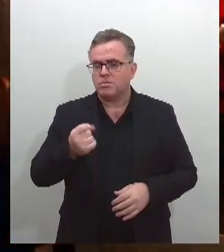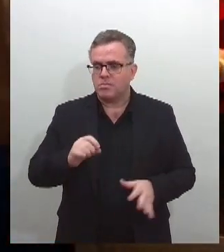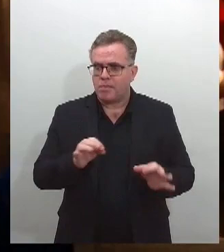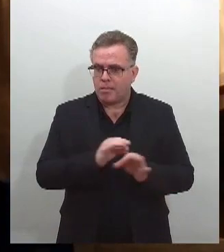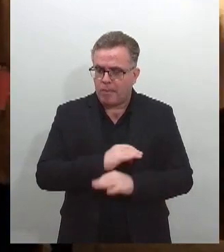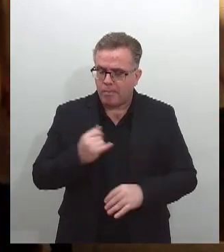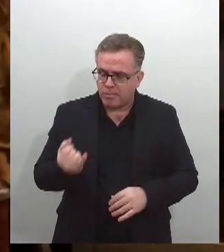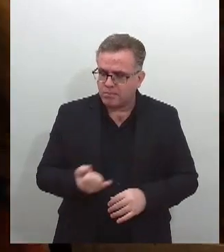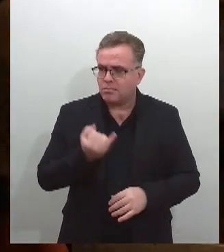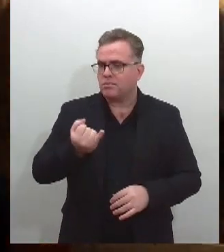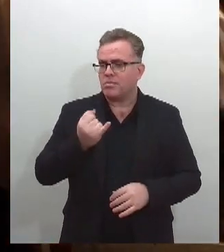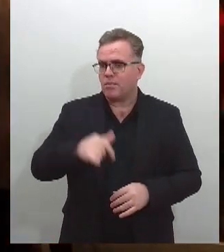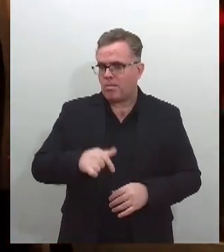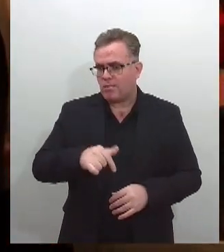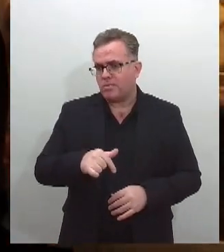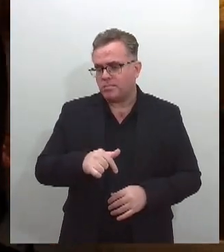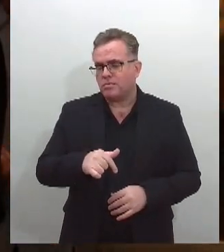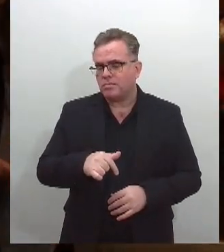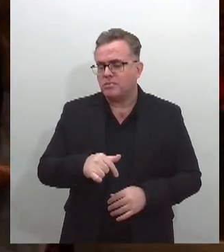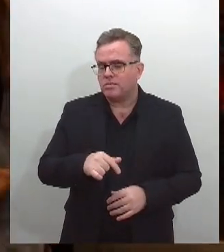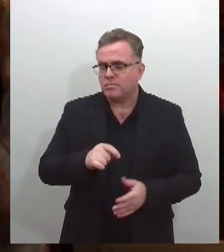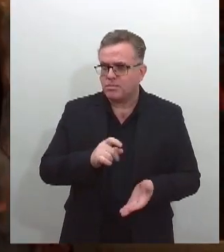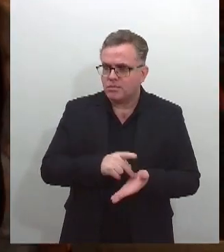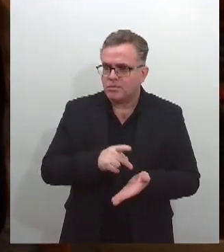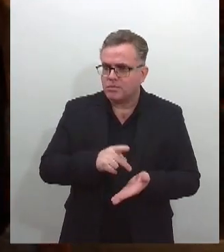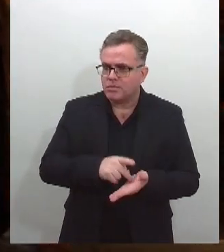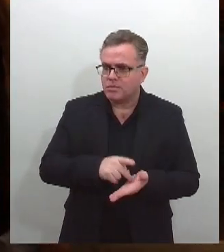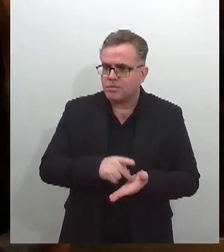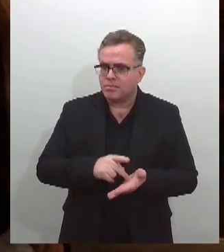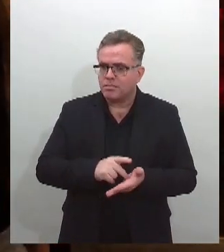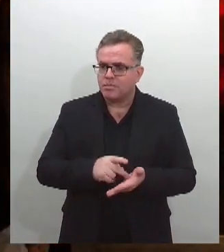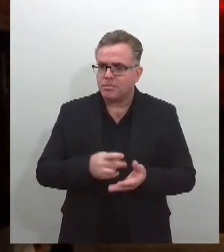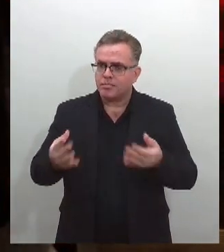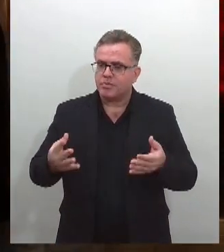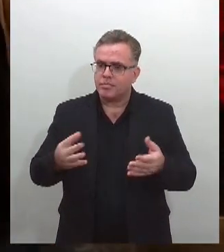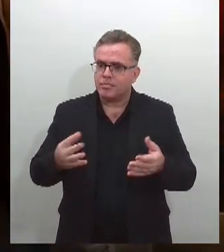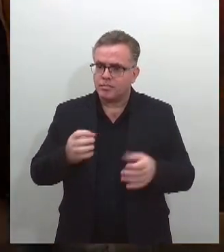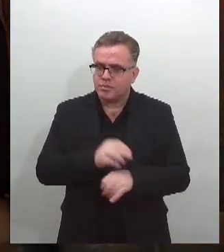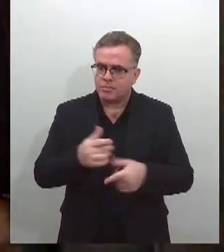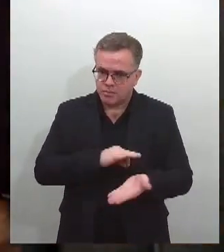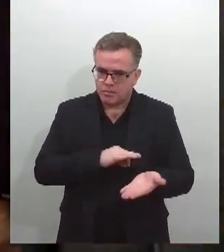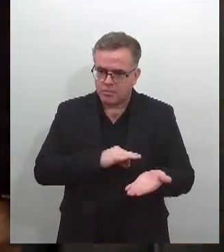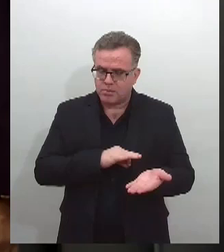aqui e, lógico, também gerando emprego e renda. Então, parabéns a todos.